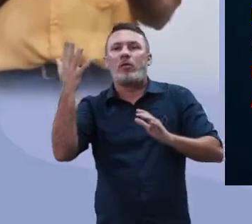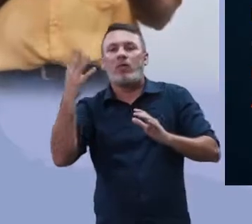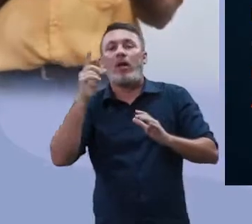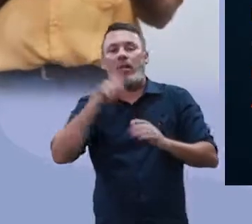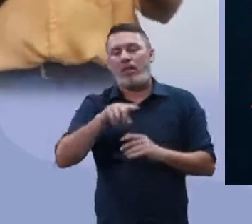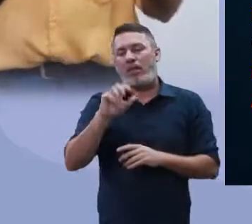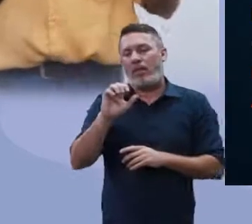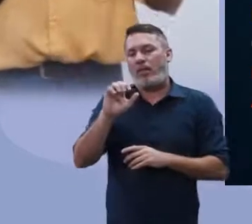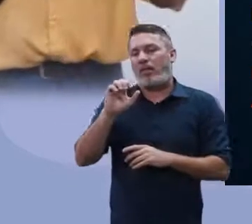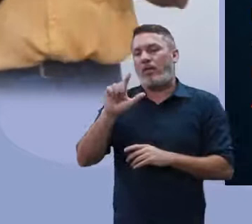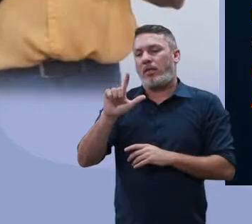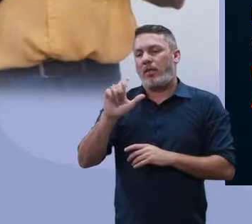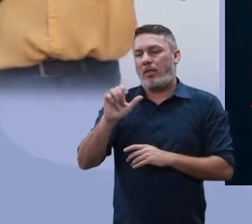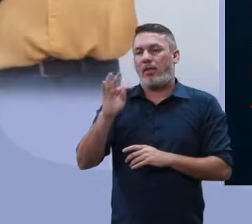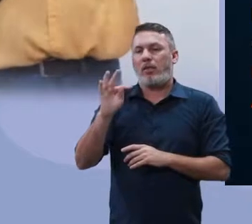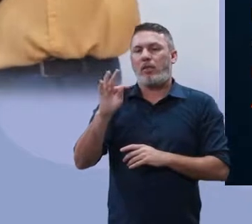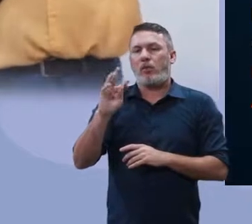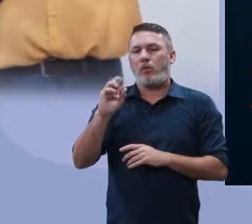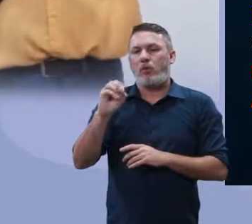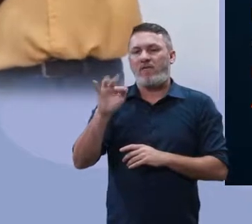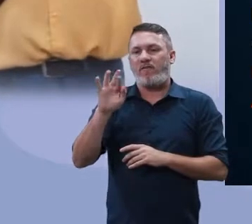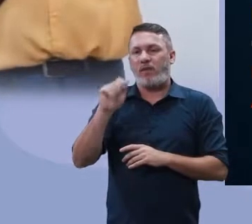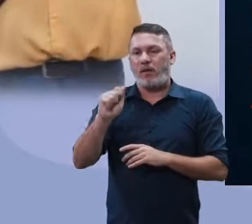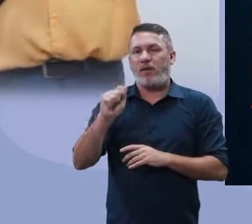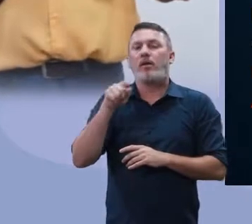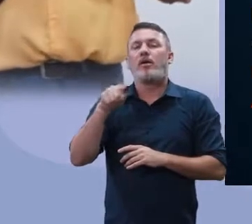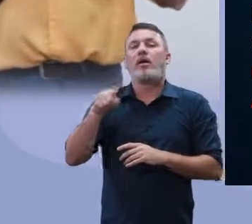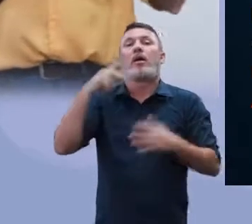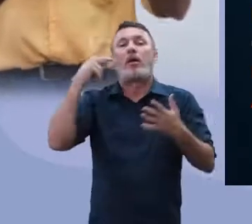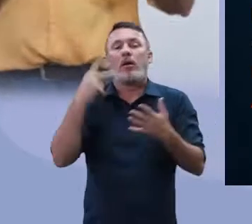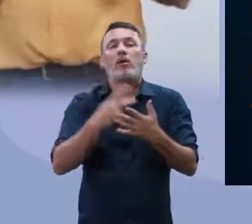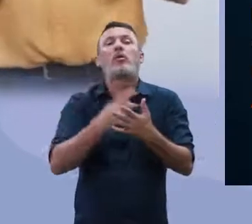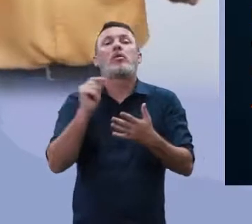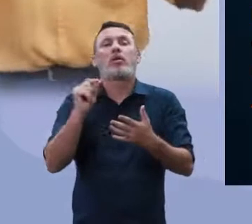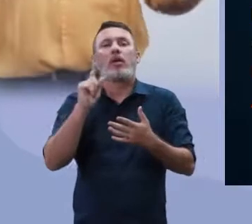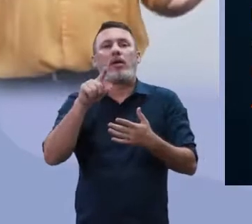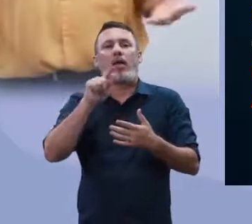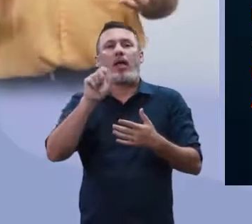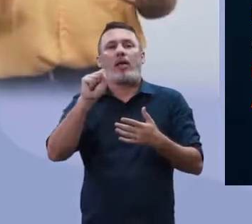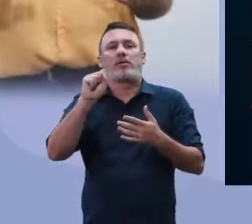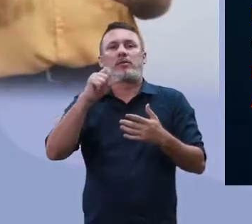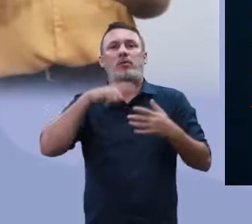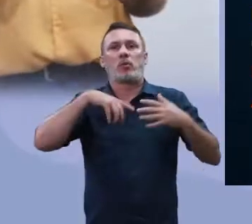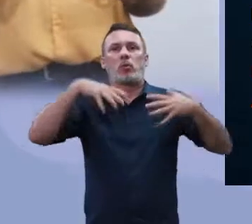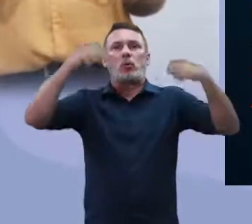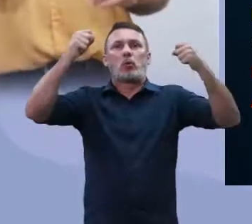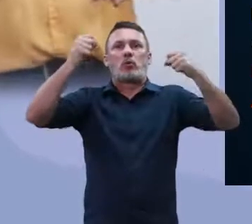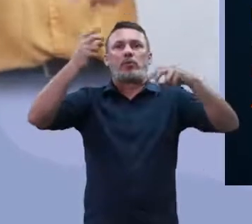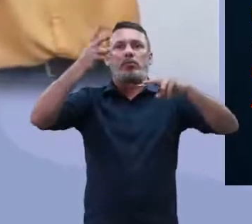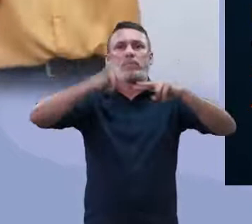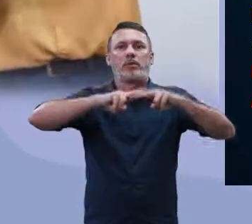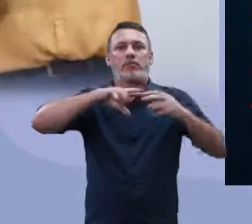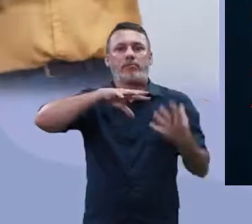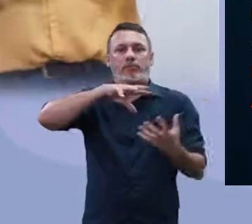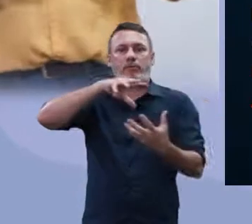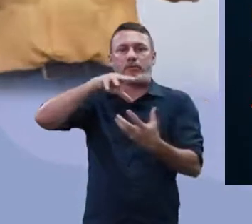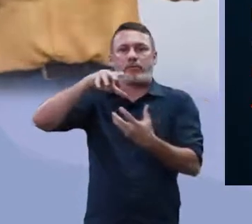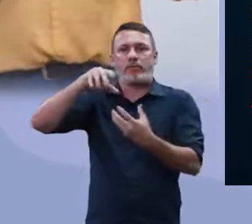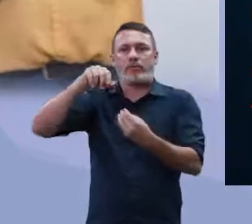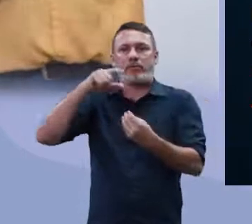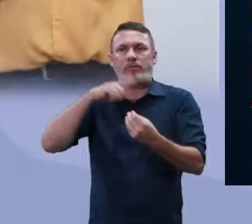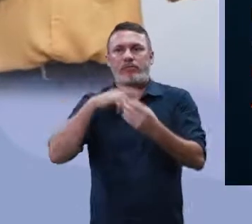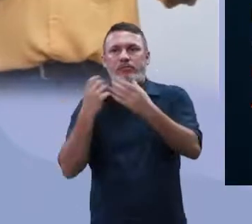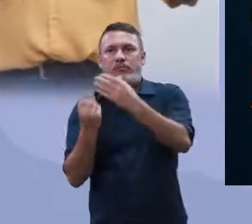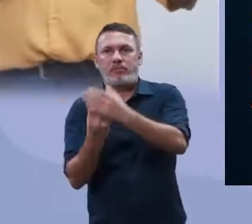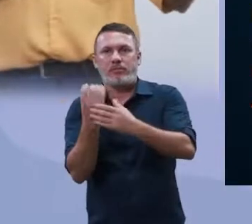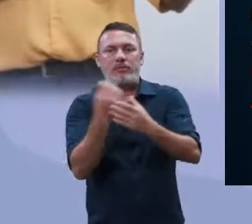nossa eletrosfera. E a eletrosfera faz com que ocorra a retenção de gases e surja a atmosfera. E com a atmosfera surgindo